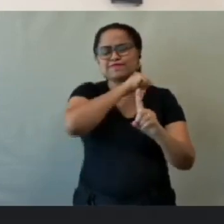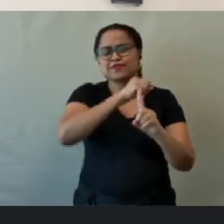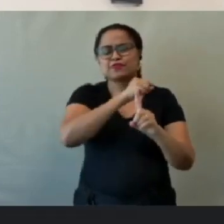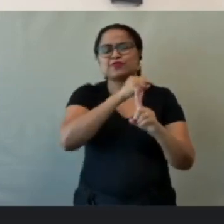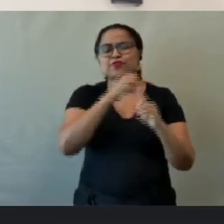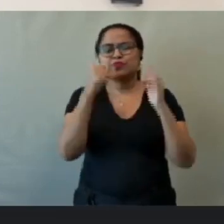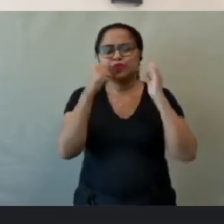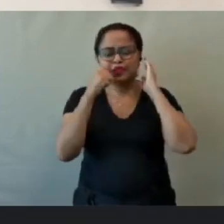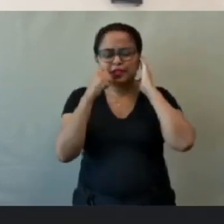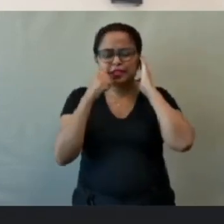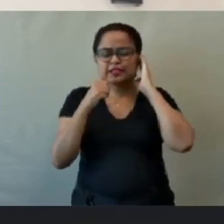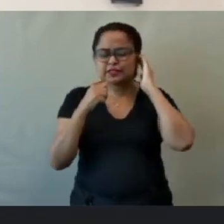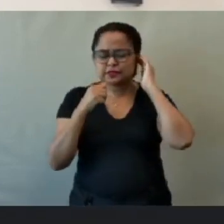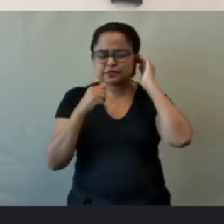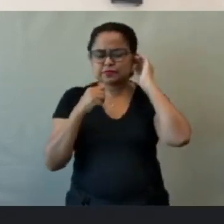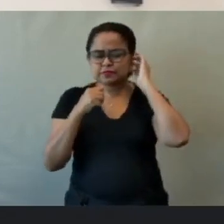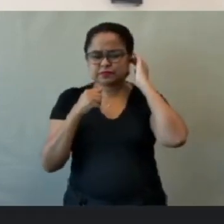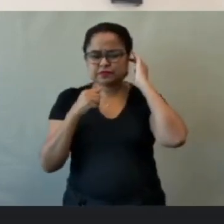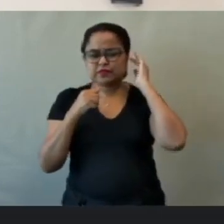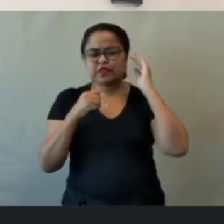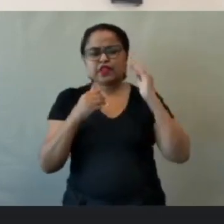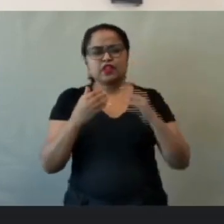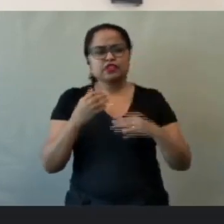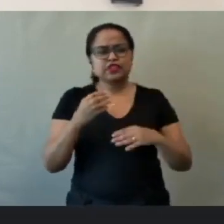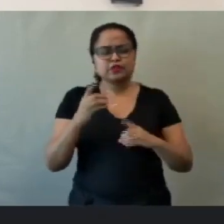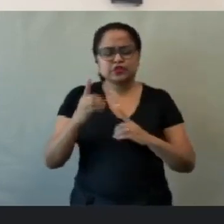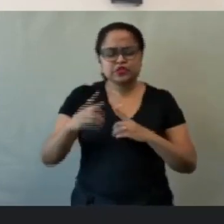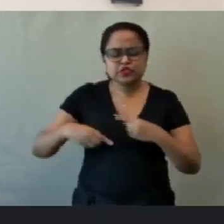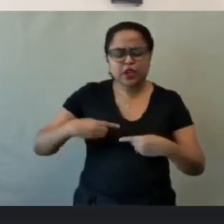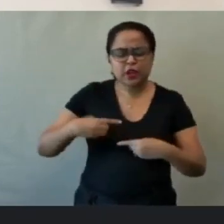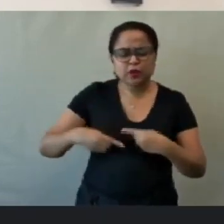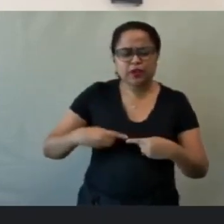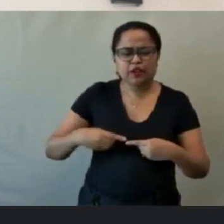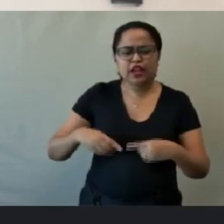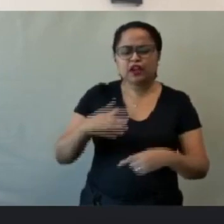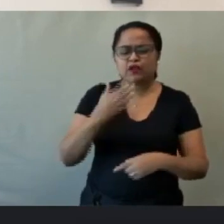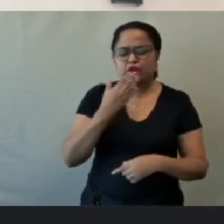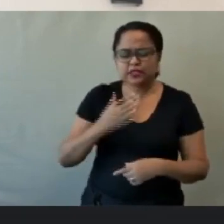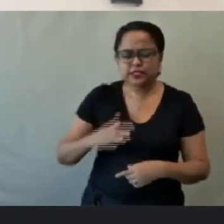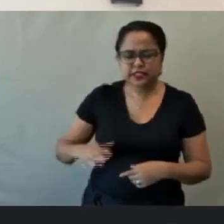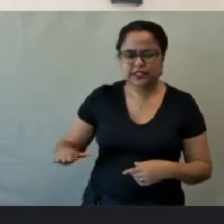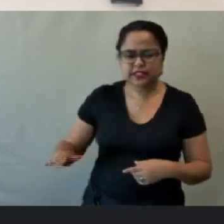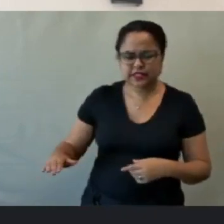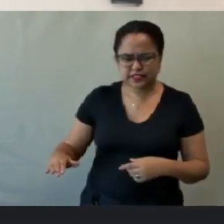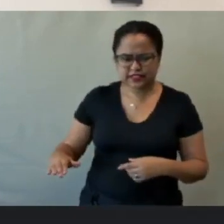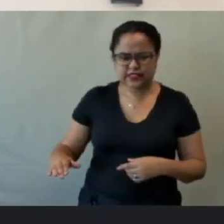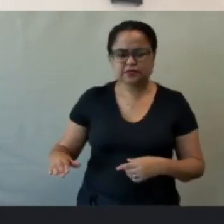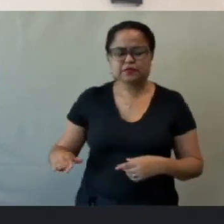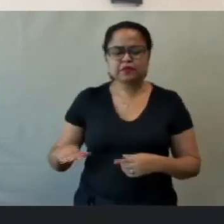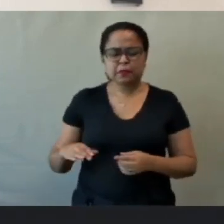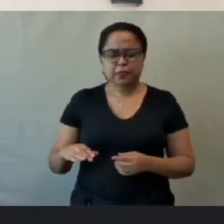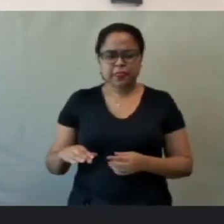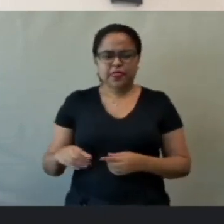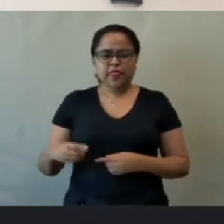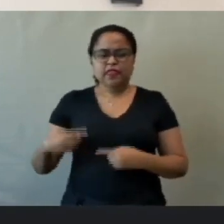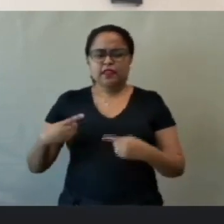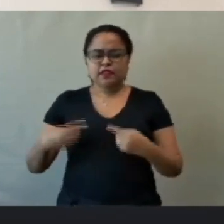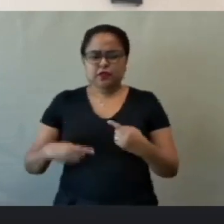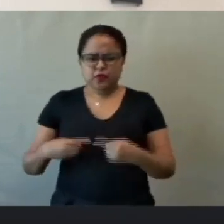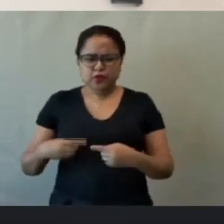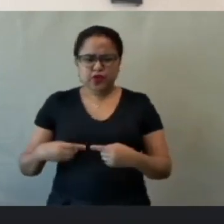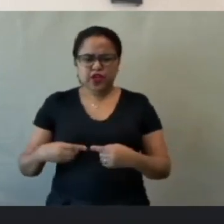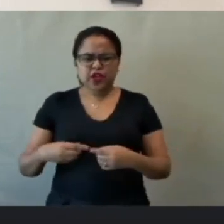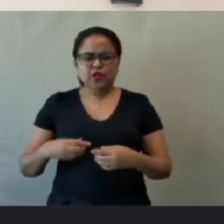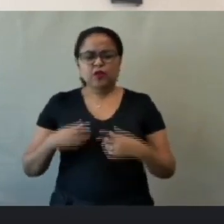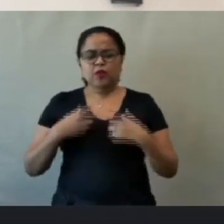isso com as nossas crianças desde a pré-escola, quando eles chegam na escola de uma forma, é claro que a gente precisa dialogar numa linguagem